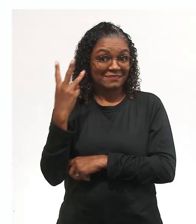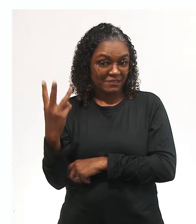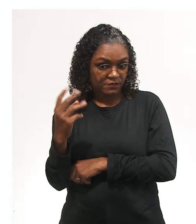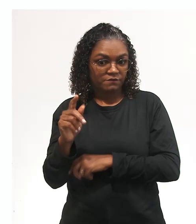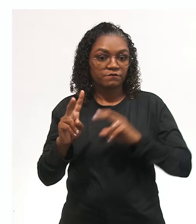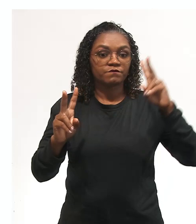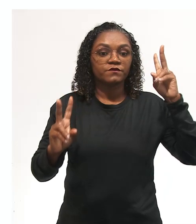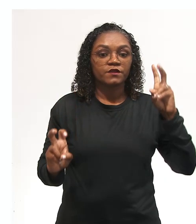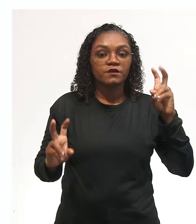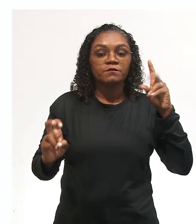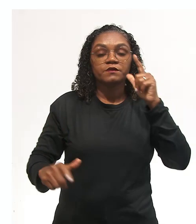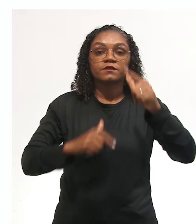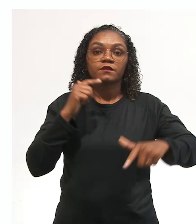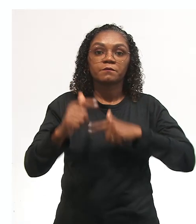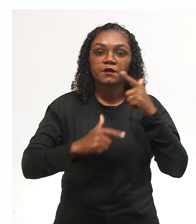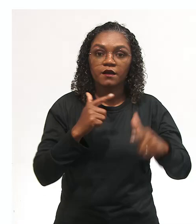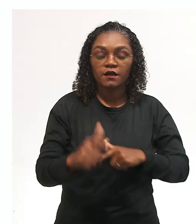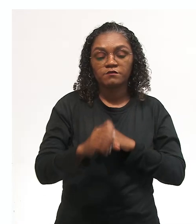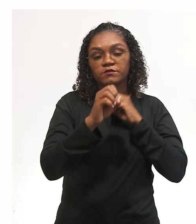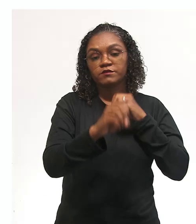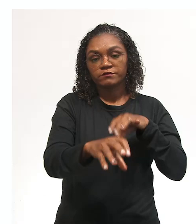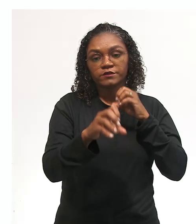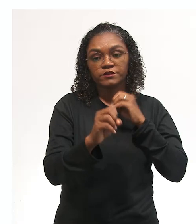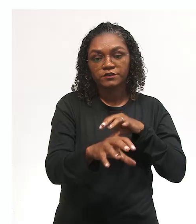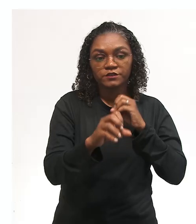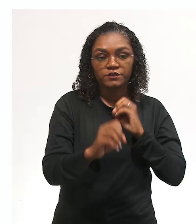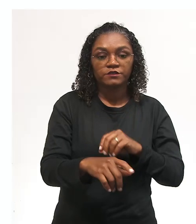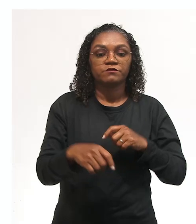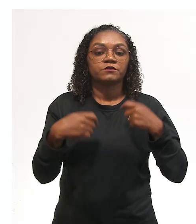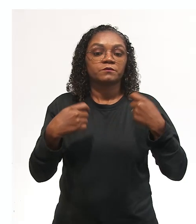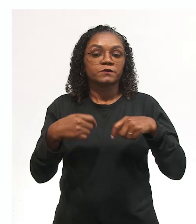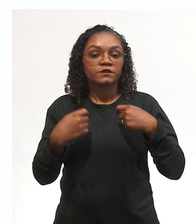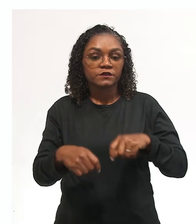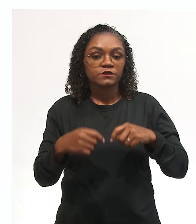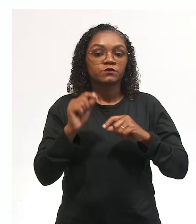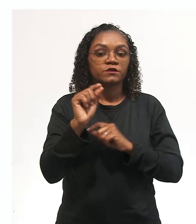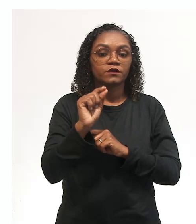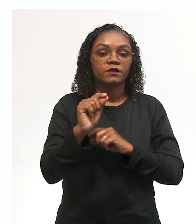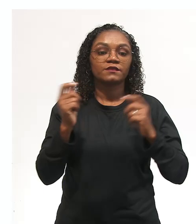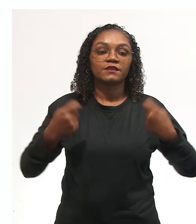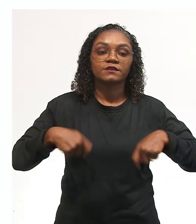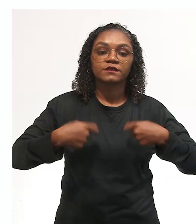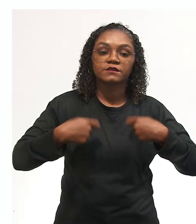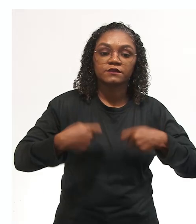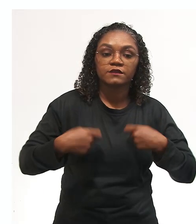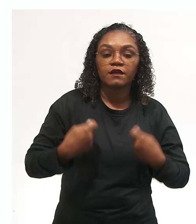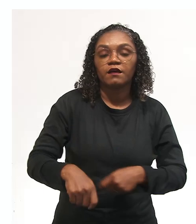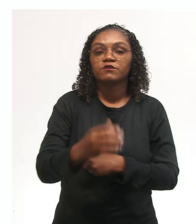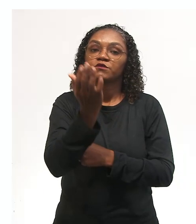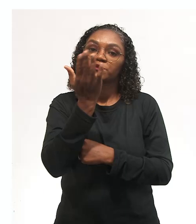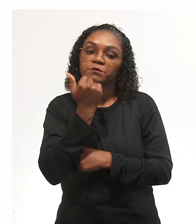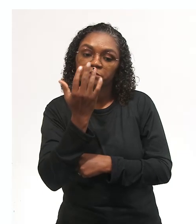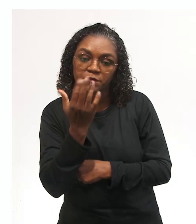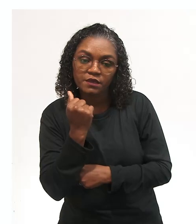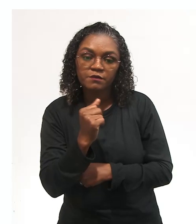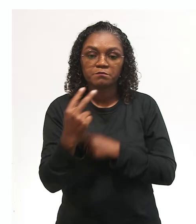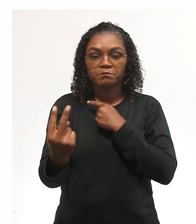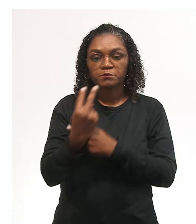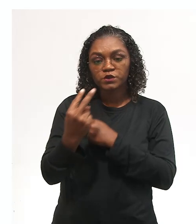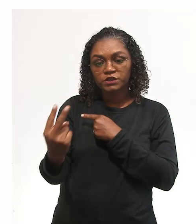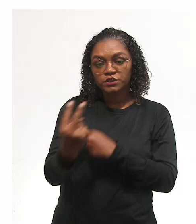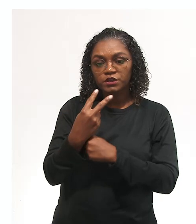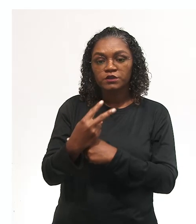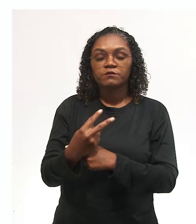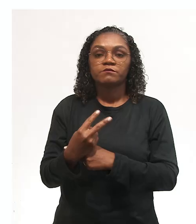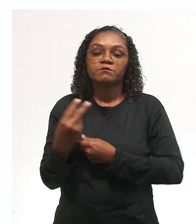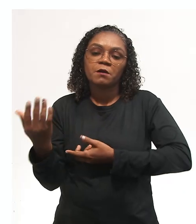natureza e, portanto, têm a necessidade de alimentar-se, proteger-se das intempéries e criar seus meios